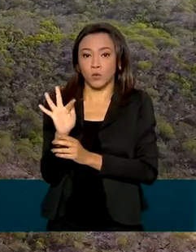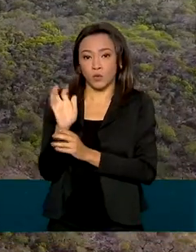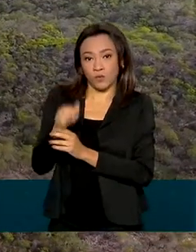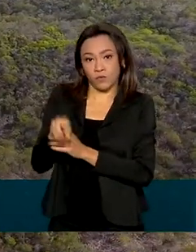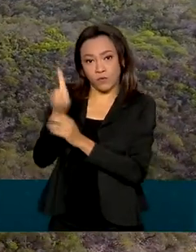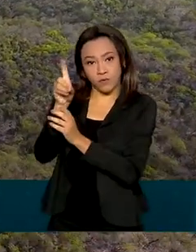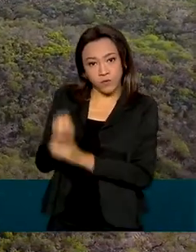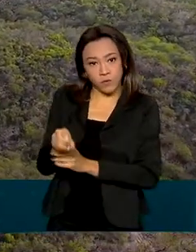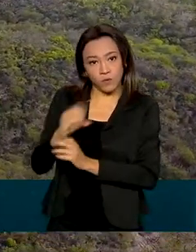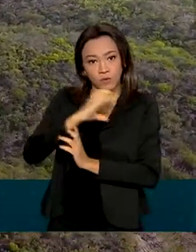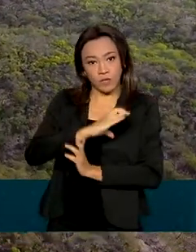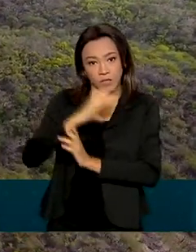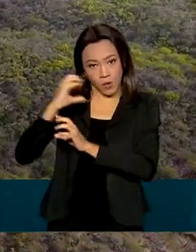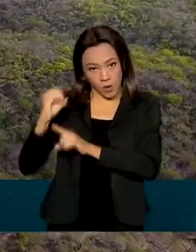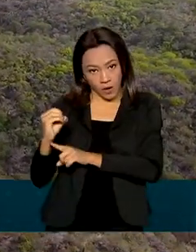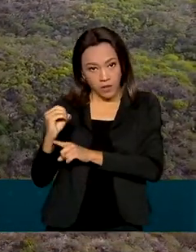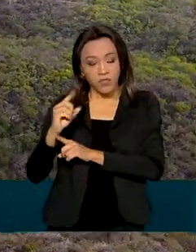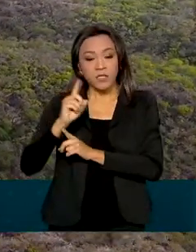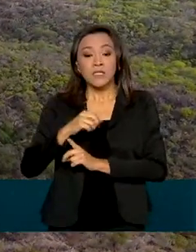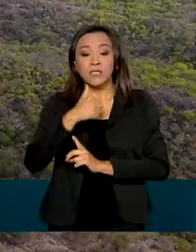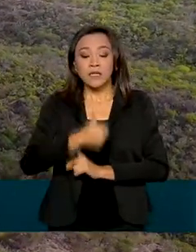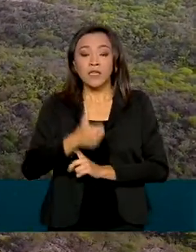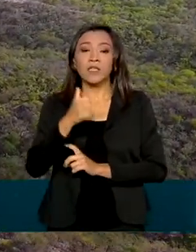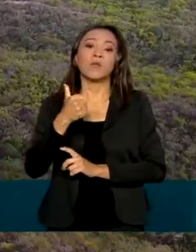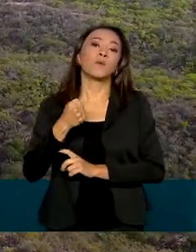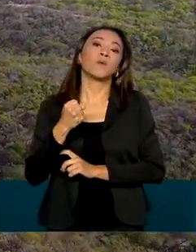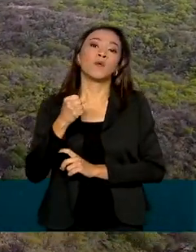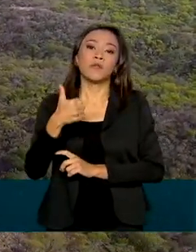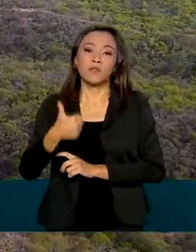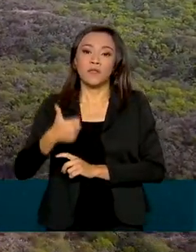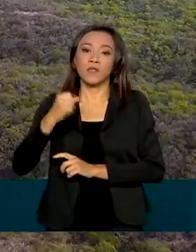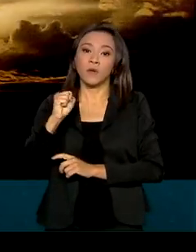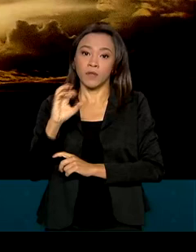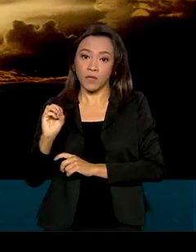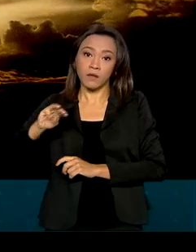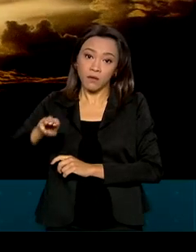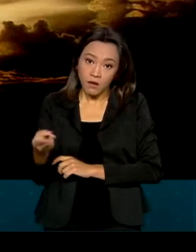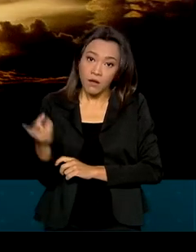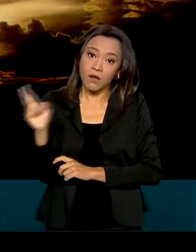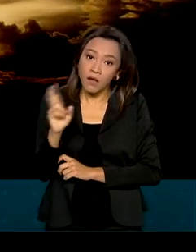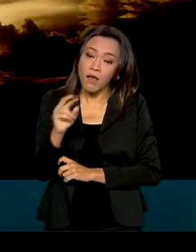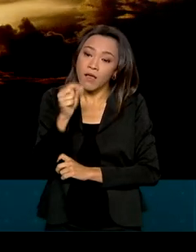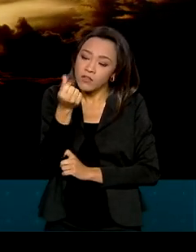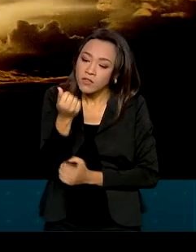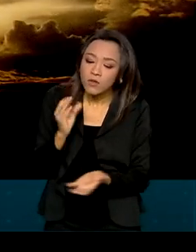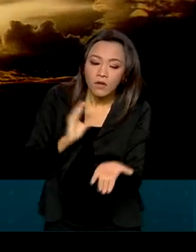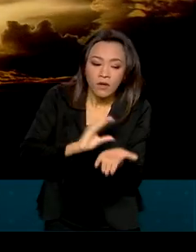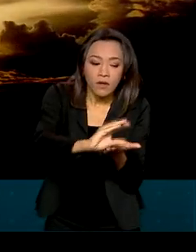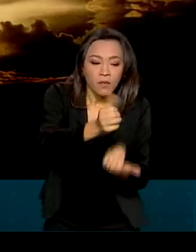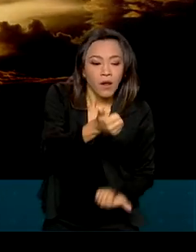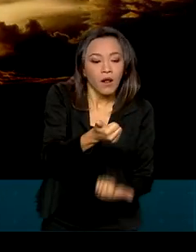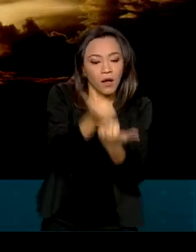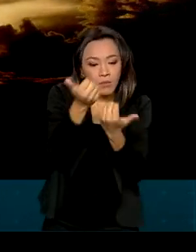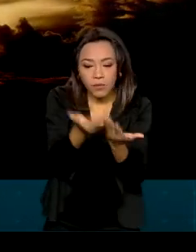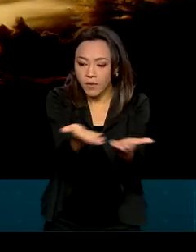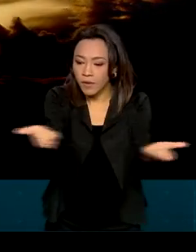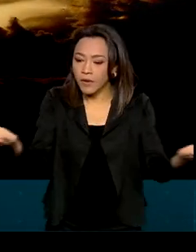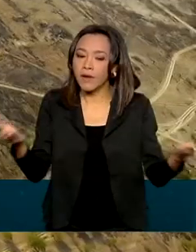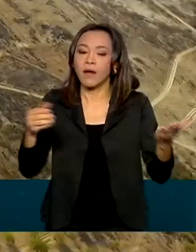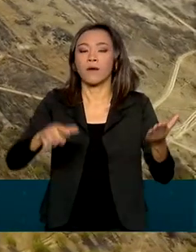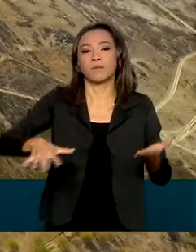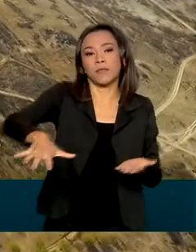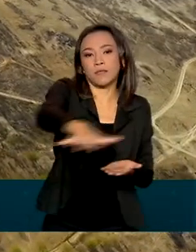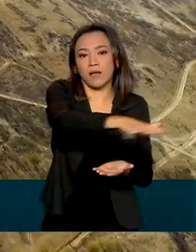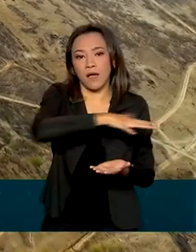-Oeste. 180 milhões e meio de reais foram destinados para apoiar a retomada econômica da planície